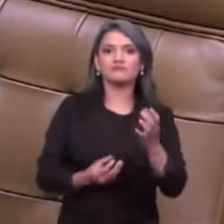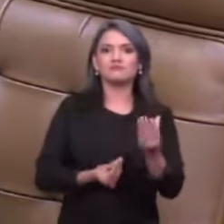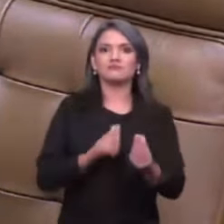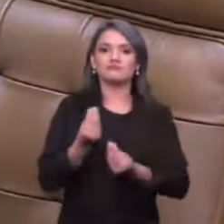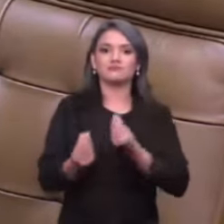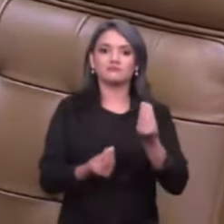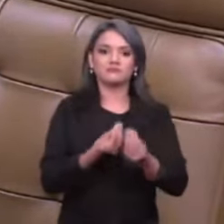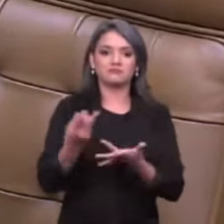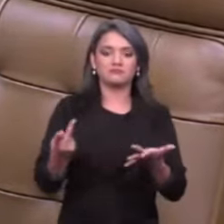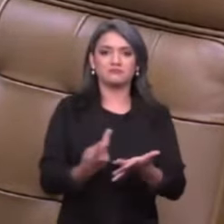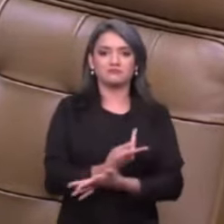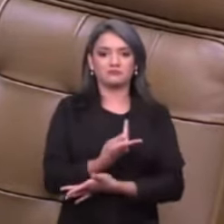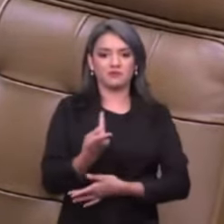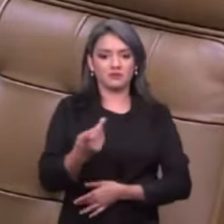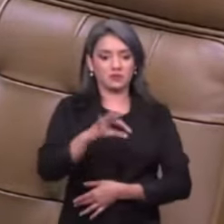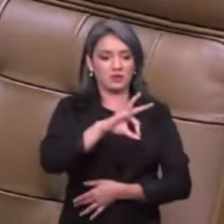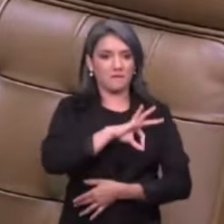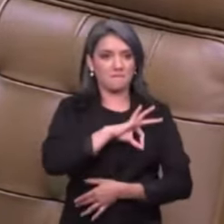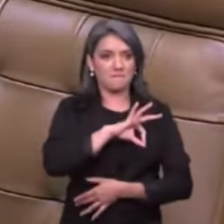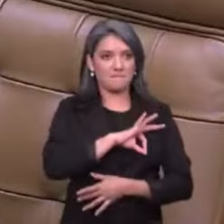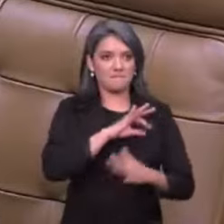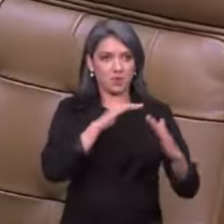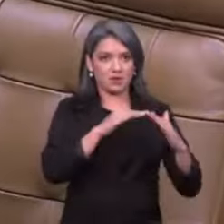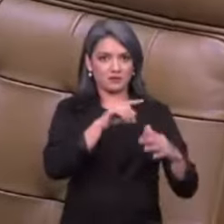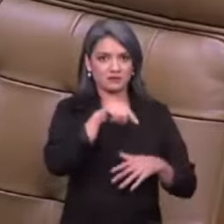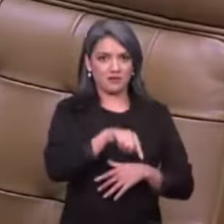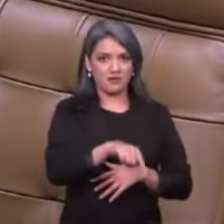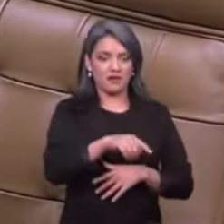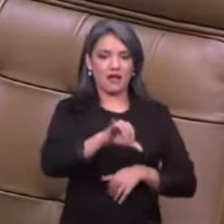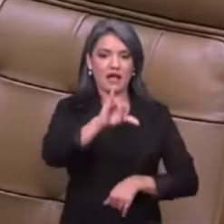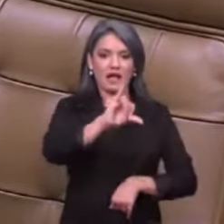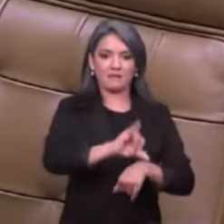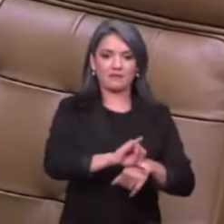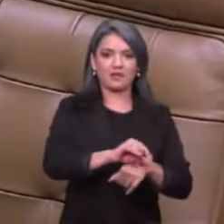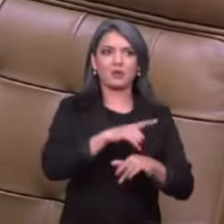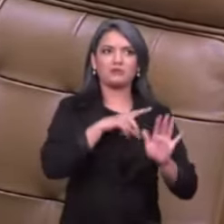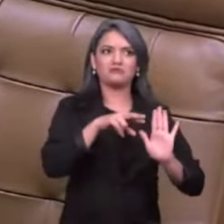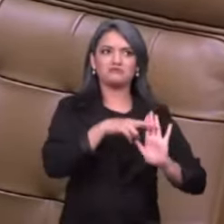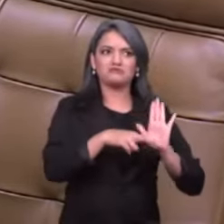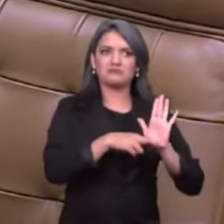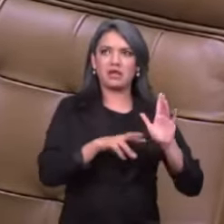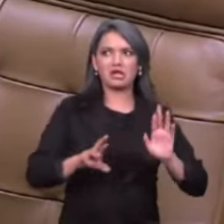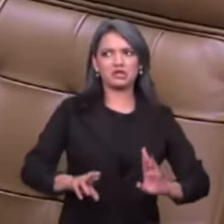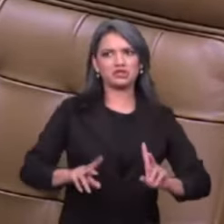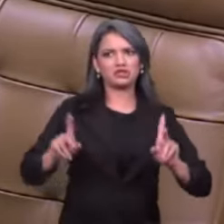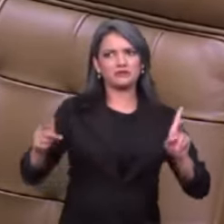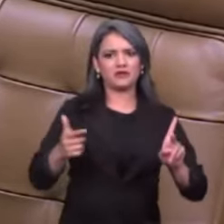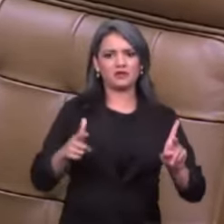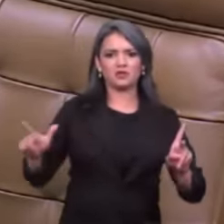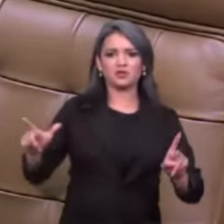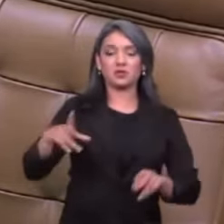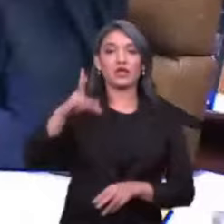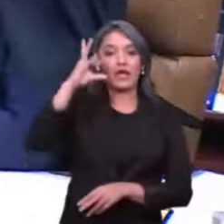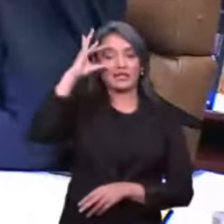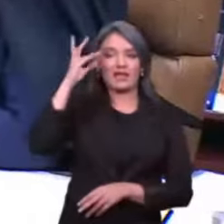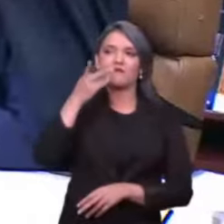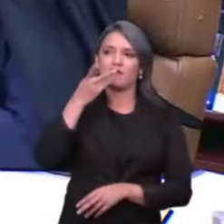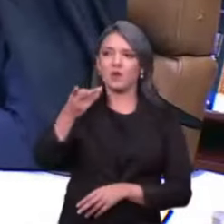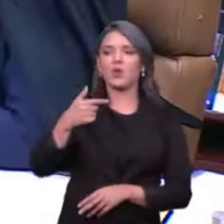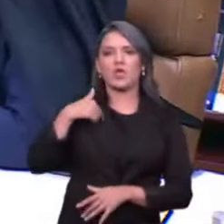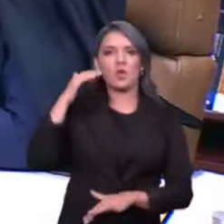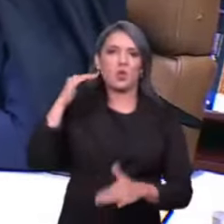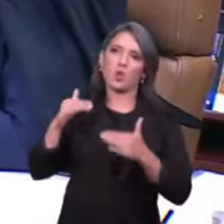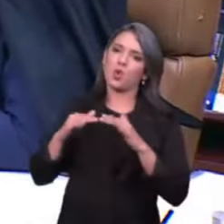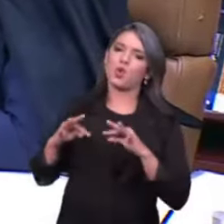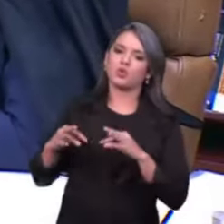de delegacias da capital que adotam critérios díspares. Quanto a isso, estou extremamente de acordo a tudo.